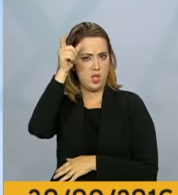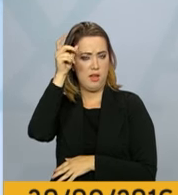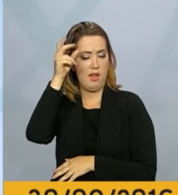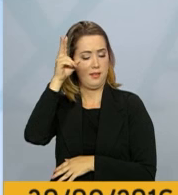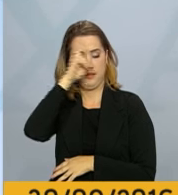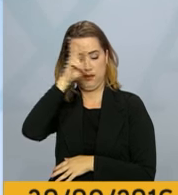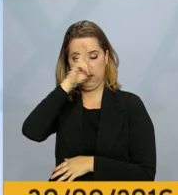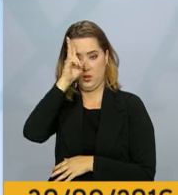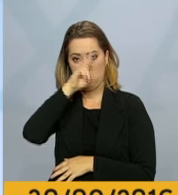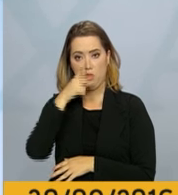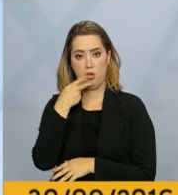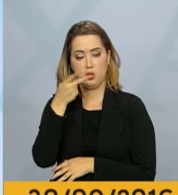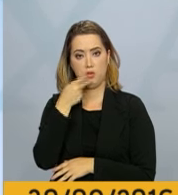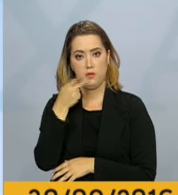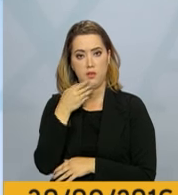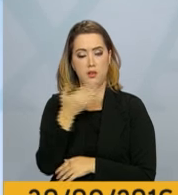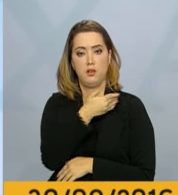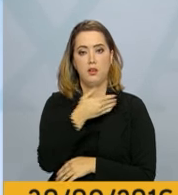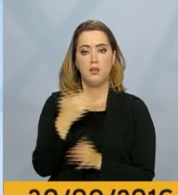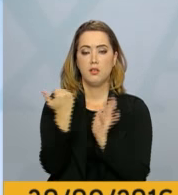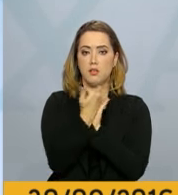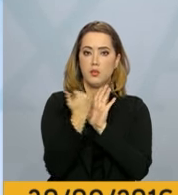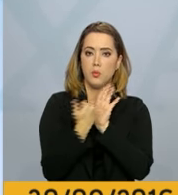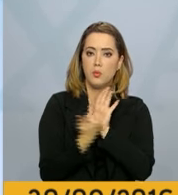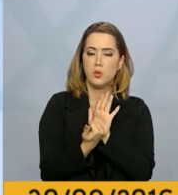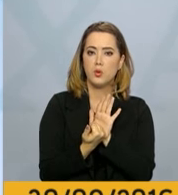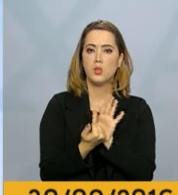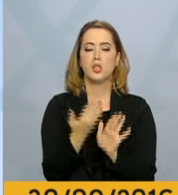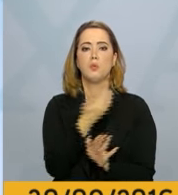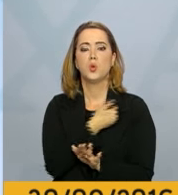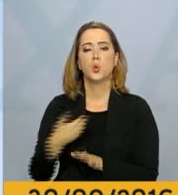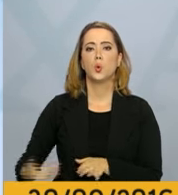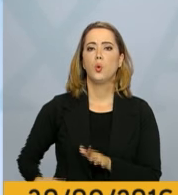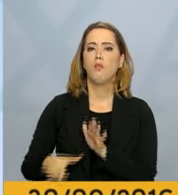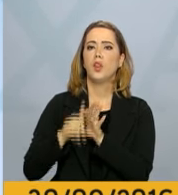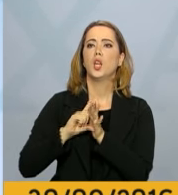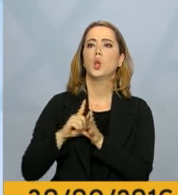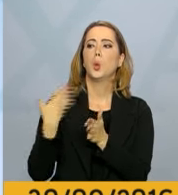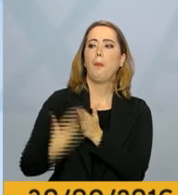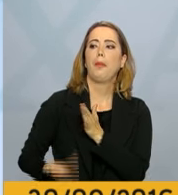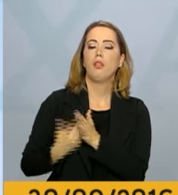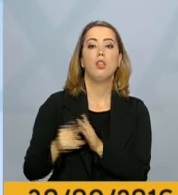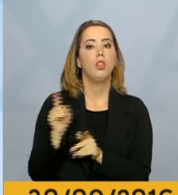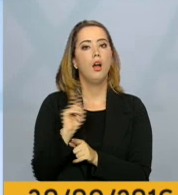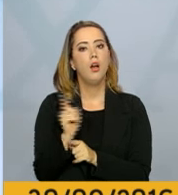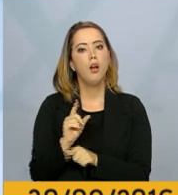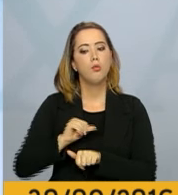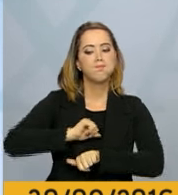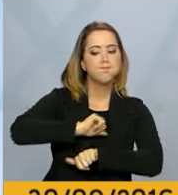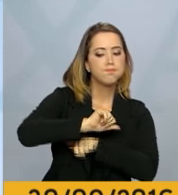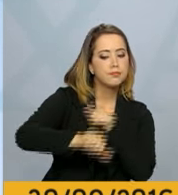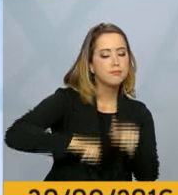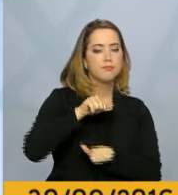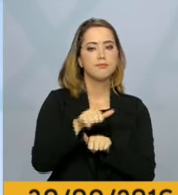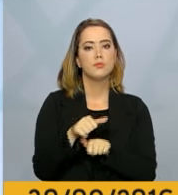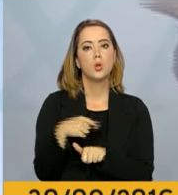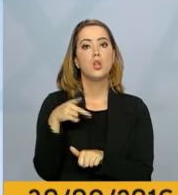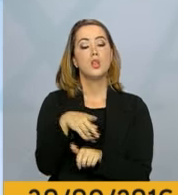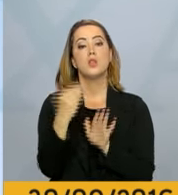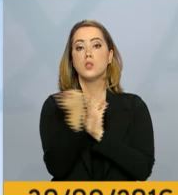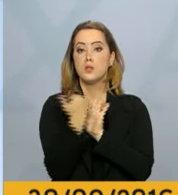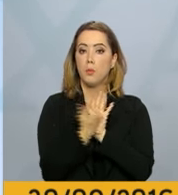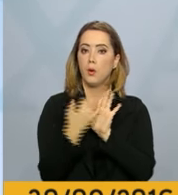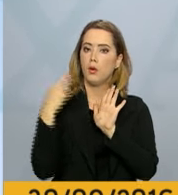se o programa é do governo anterior, nós temos que ignorá-lo, eliminá-lo, ao contrário. O que se deve fazer, se o programa é correto,